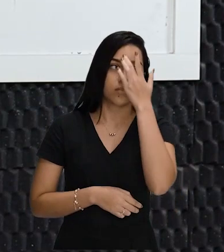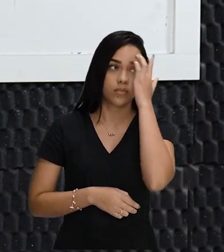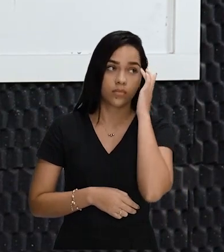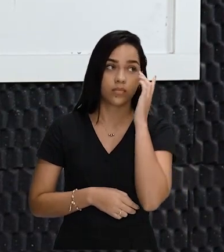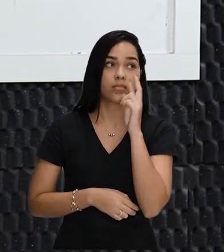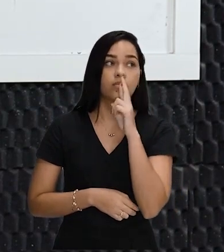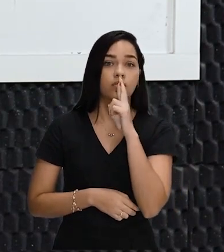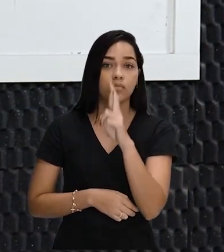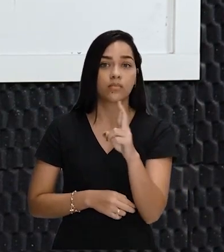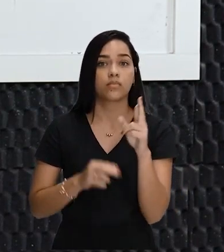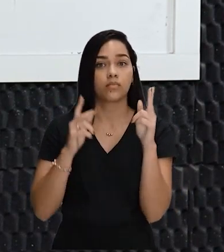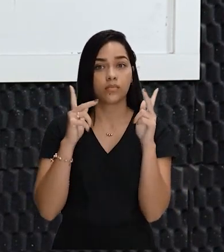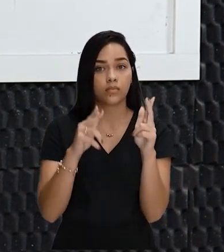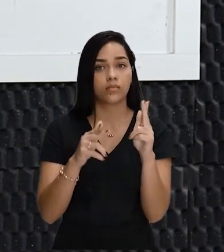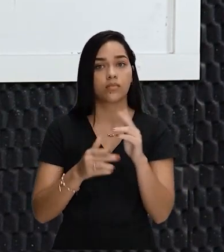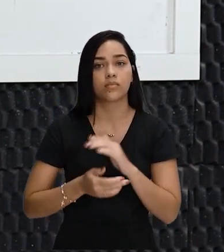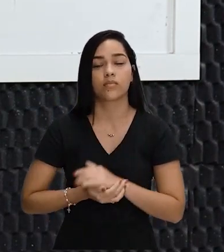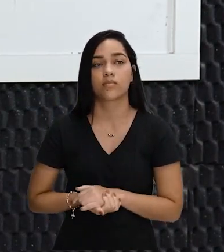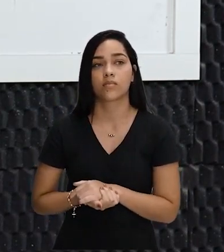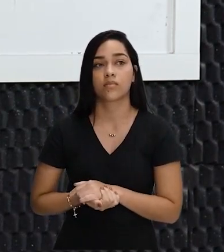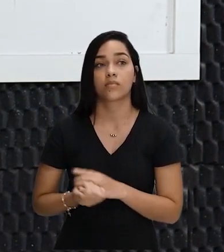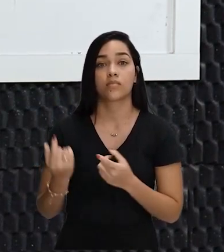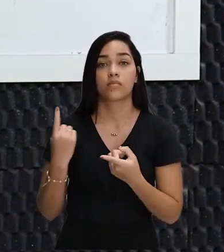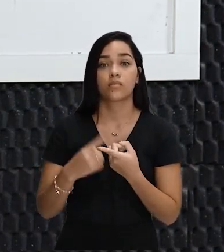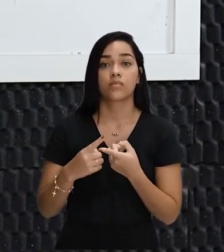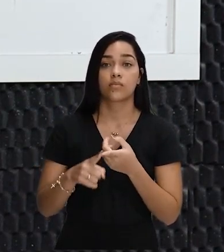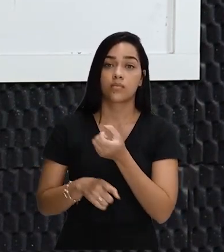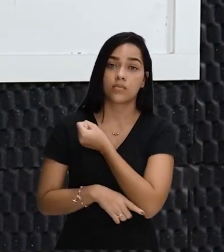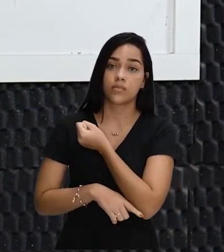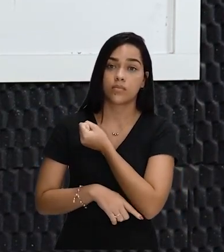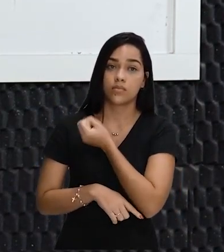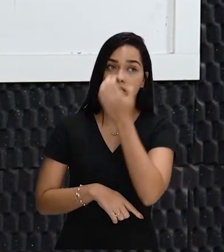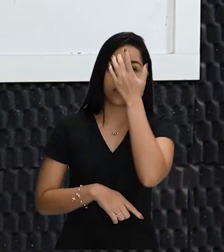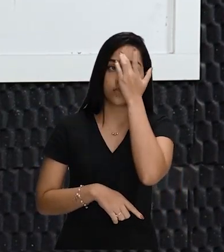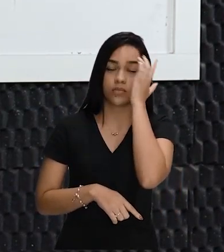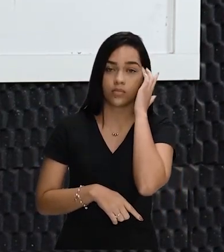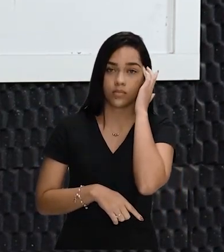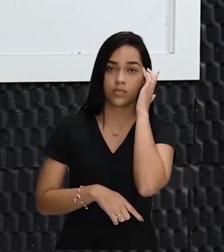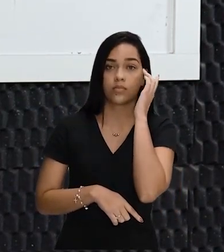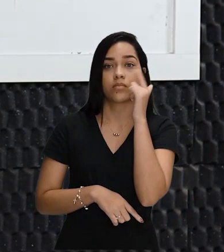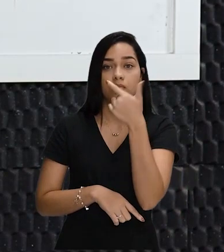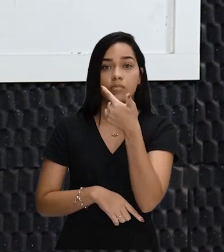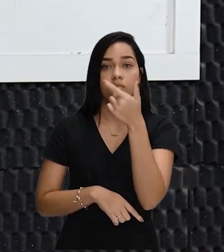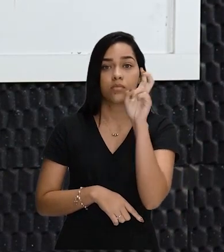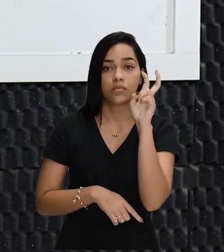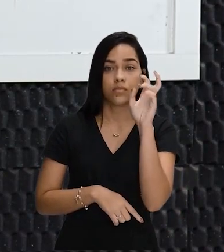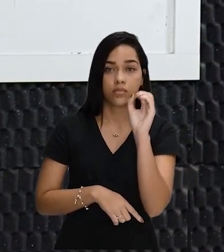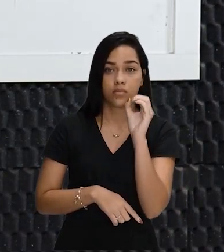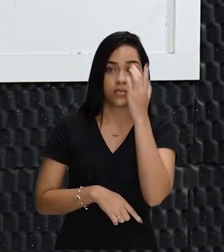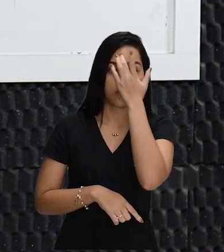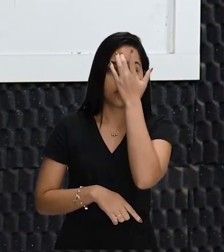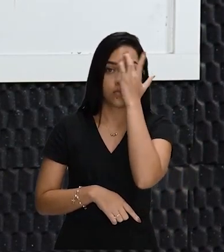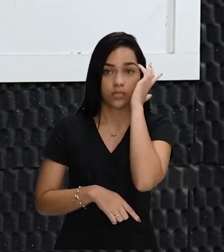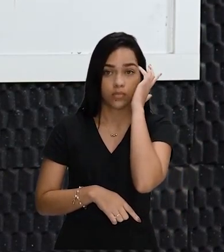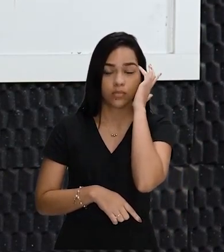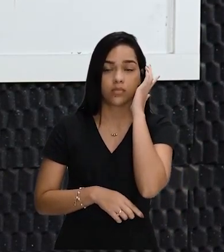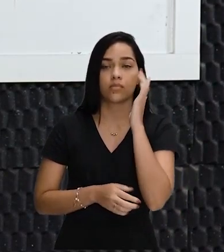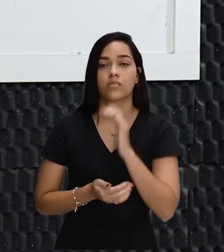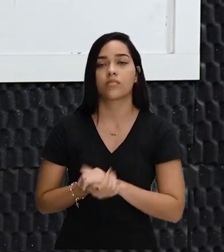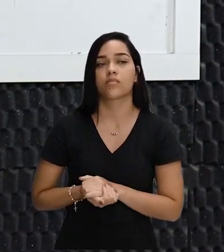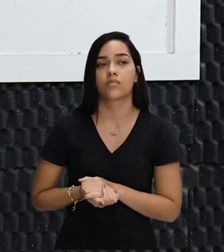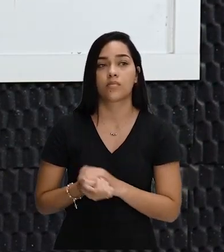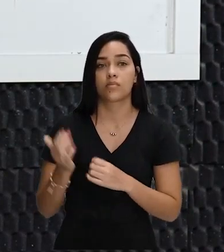que teve resposta igual porque porque o número de candidatos que fizeram a prova que são 250